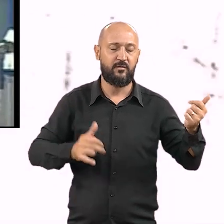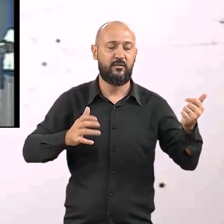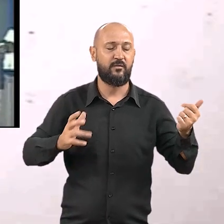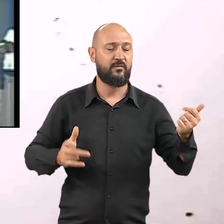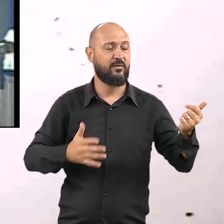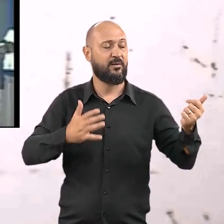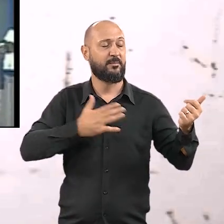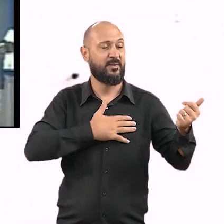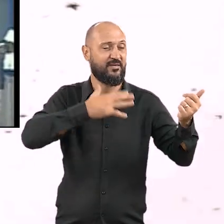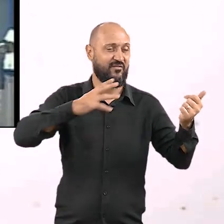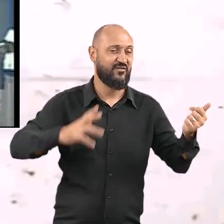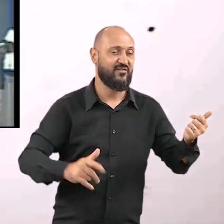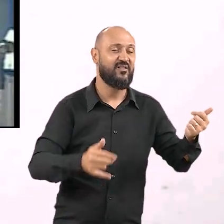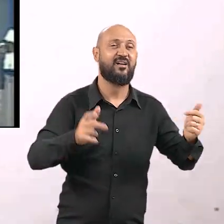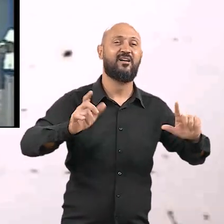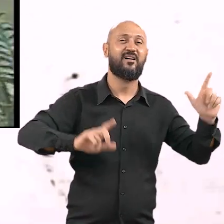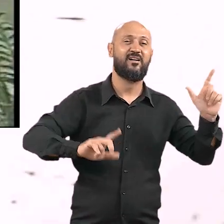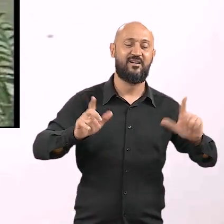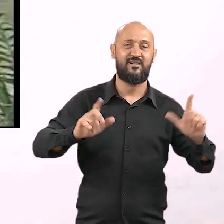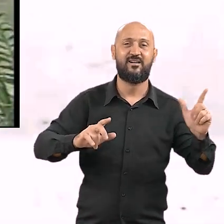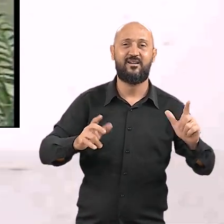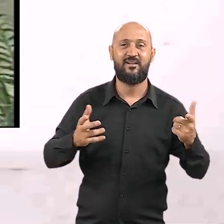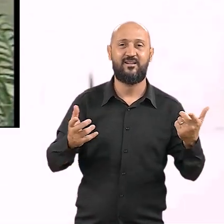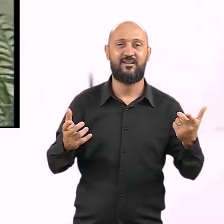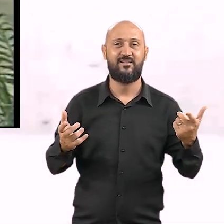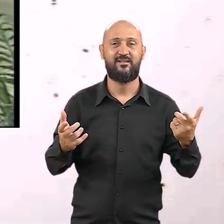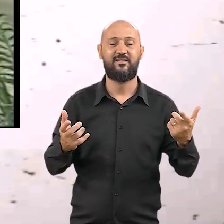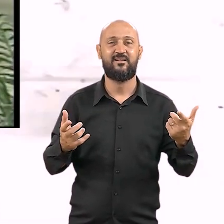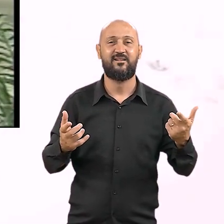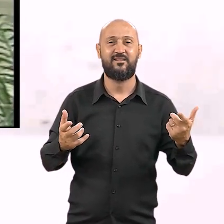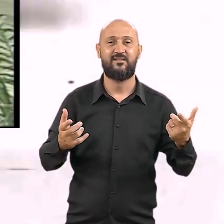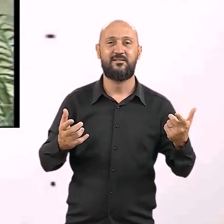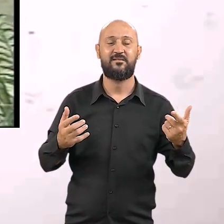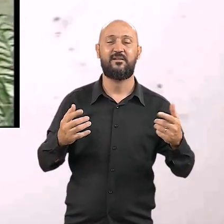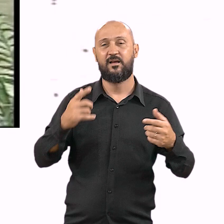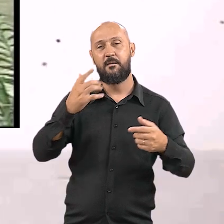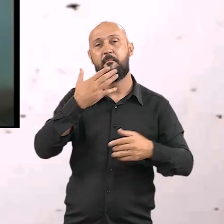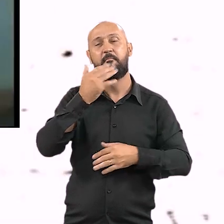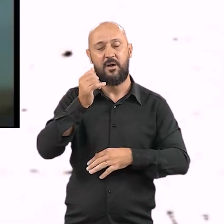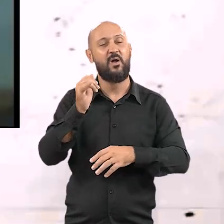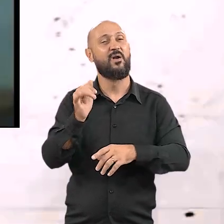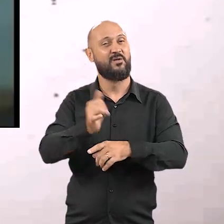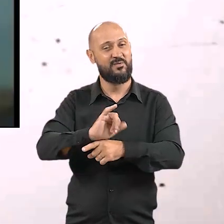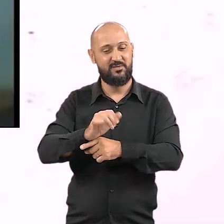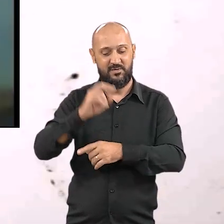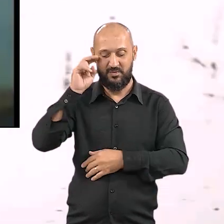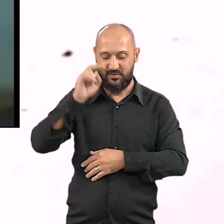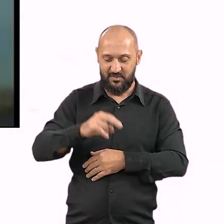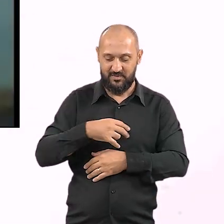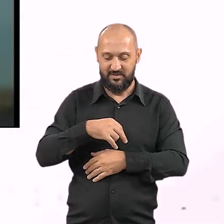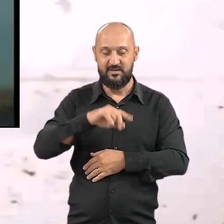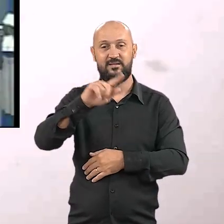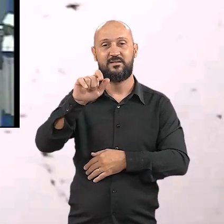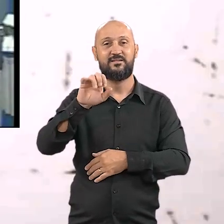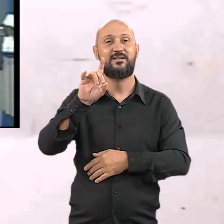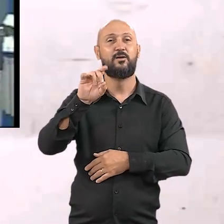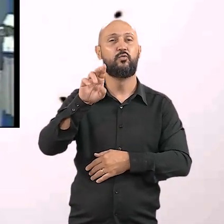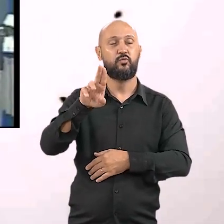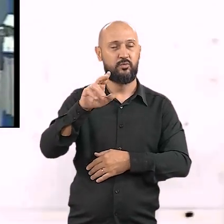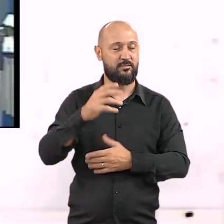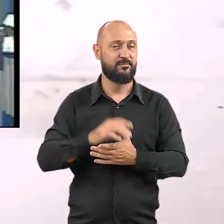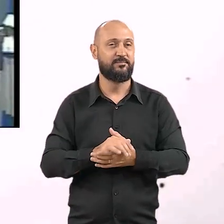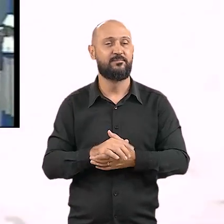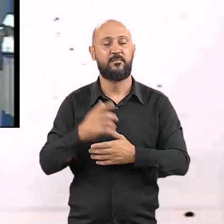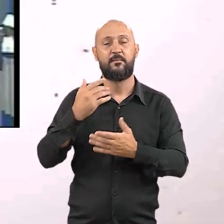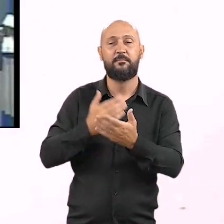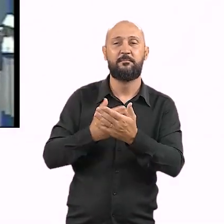minha viola. Eu sei que vale a pena entrar no YouTube lá e pesquisar. Sim. Zé Du no